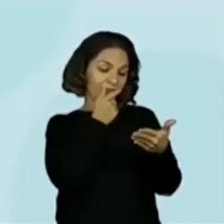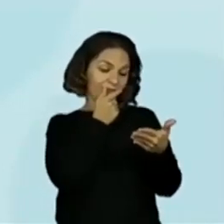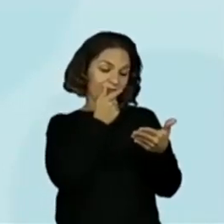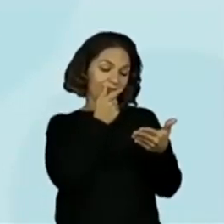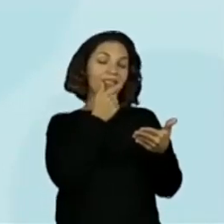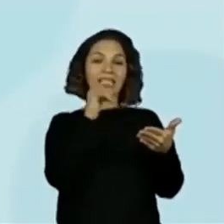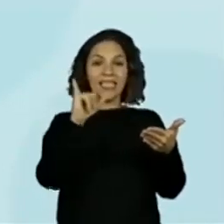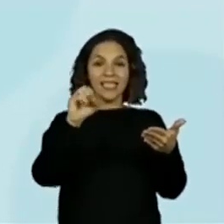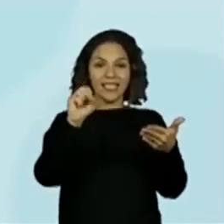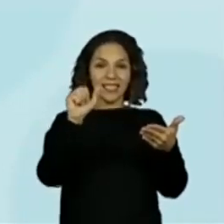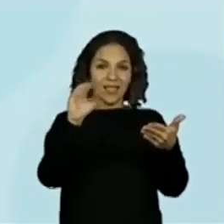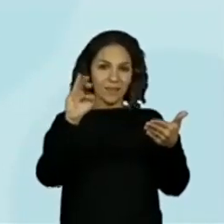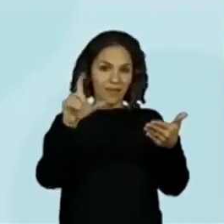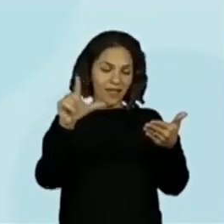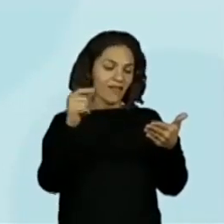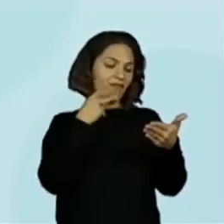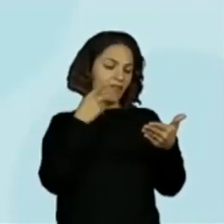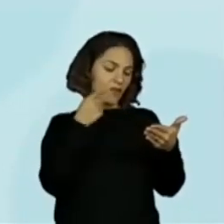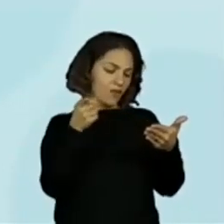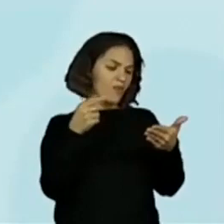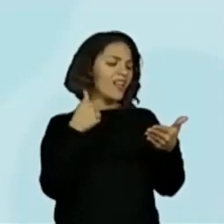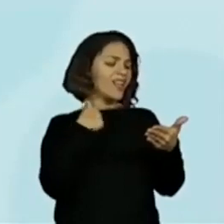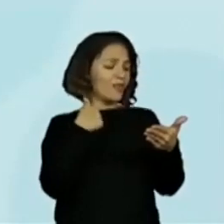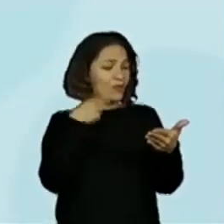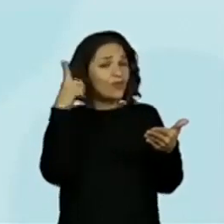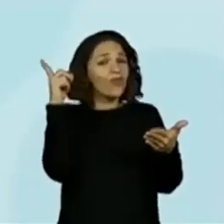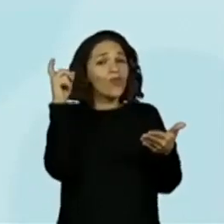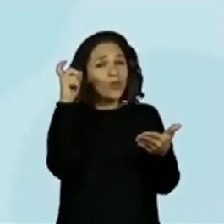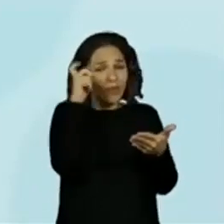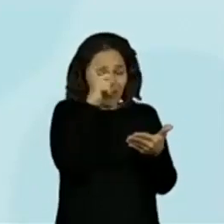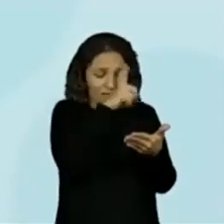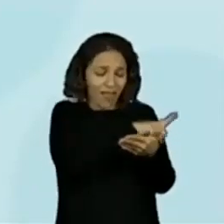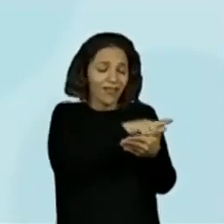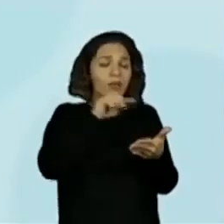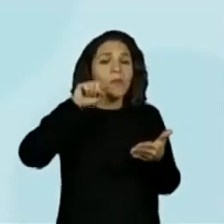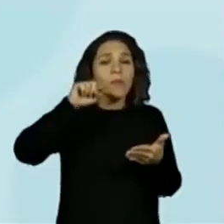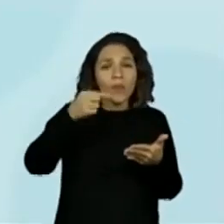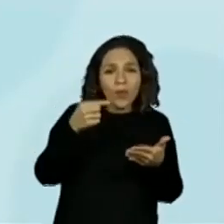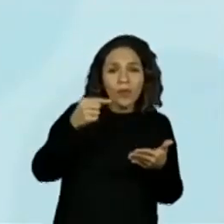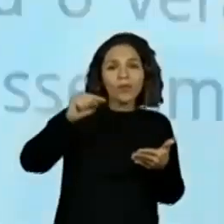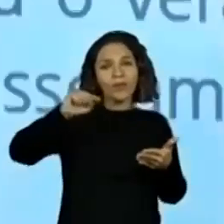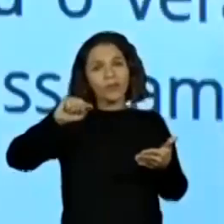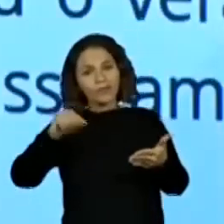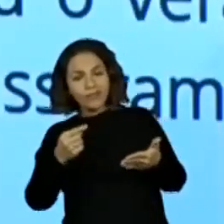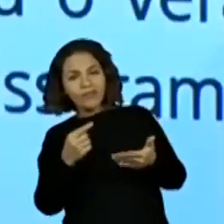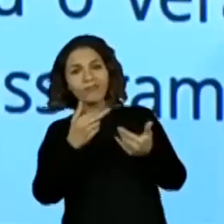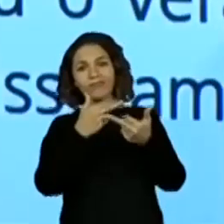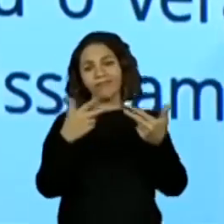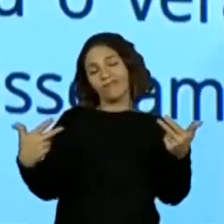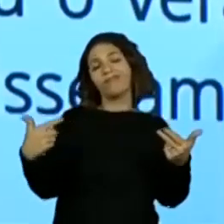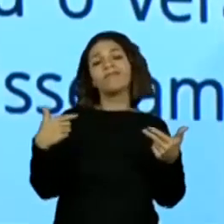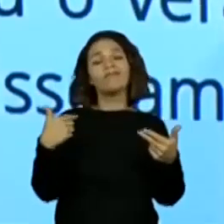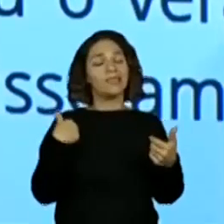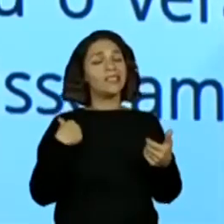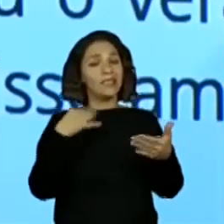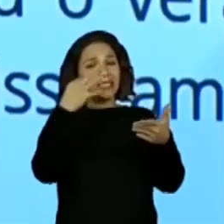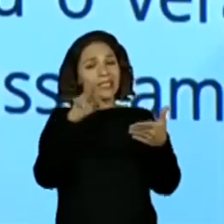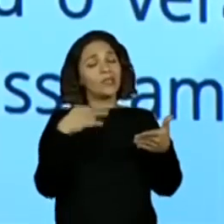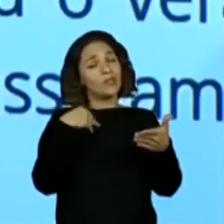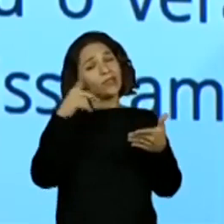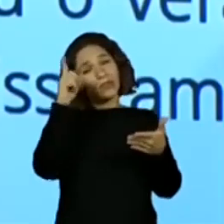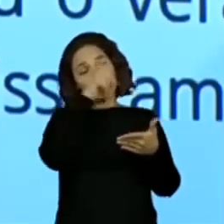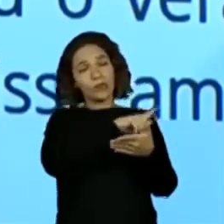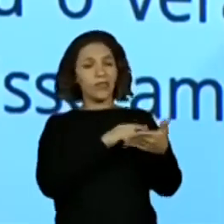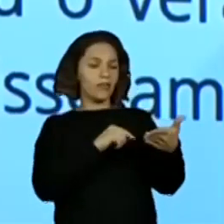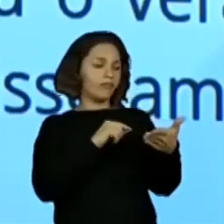Ó, a Isabela está falando assim, ó, tenho bastante dificuldade de pontuar corretamente. Isabelle,